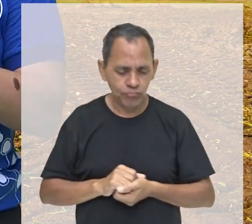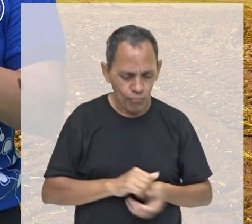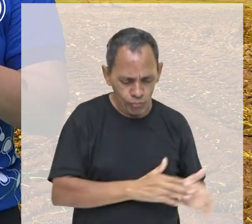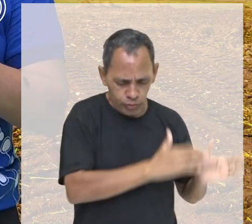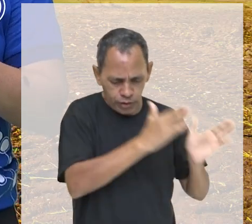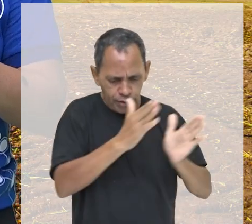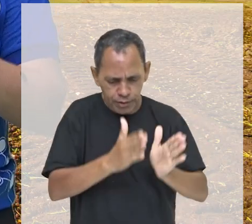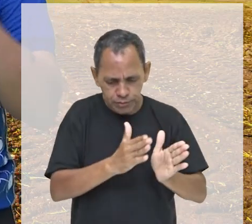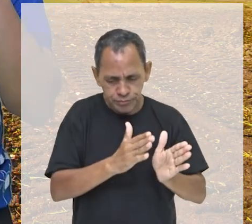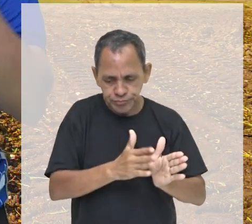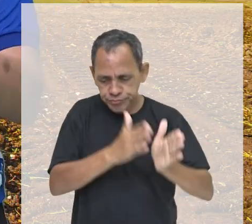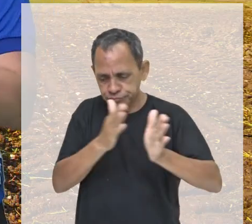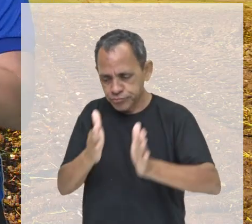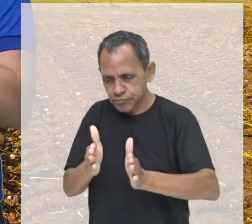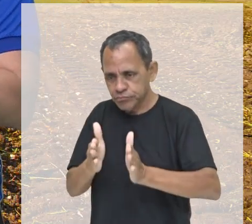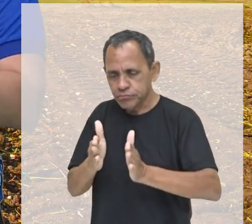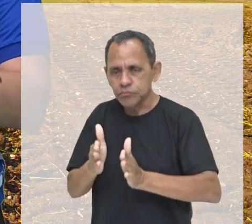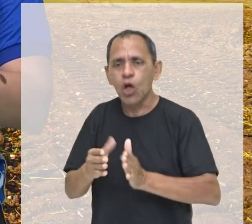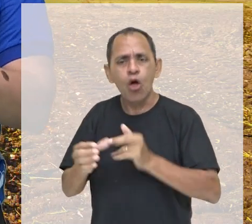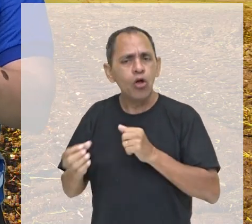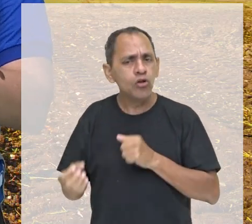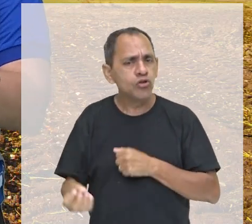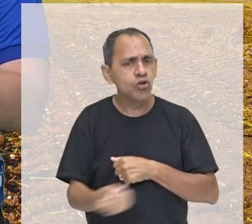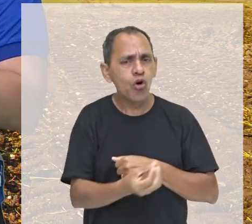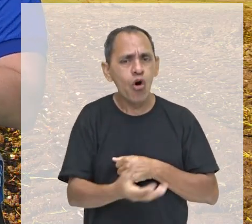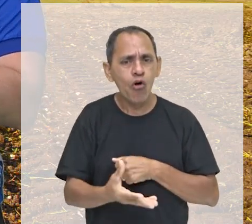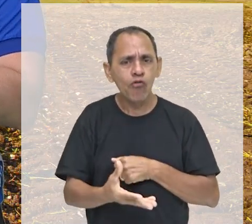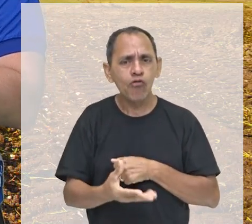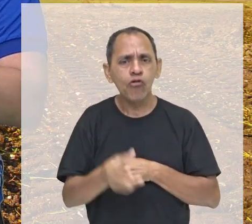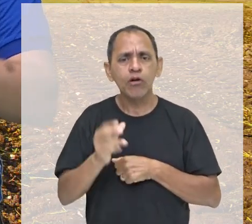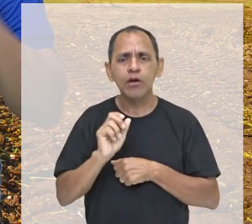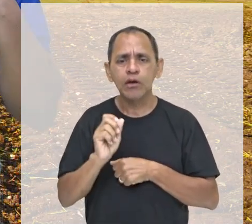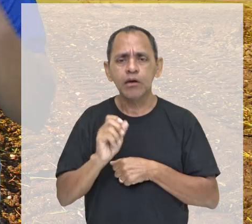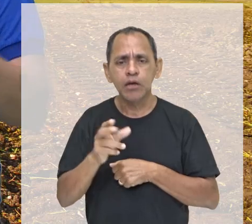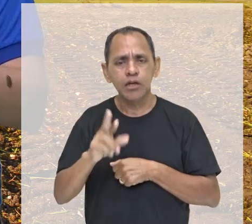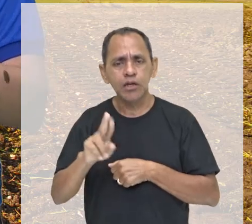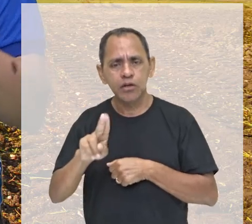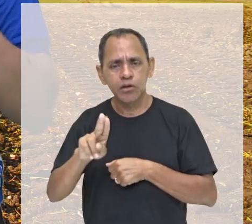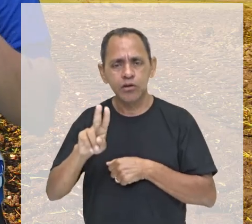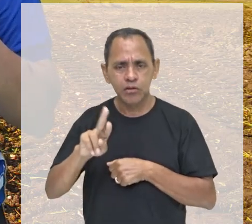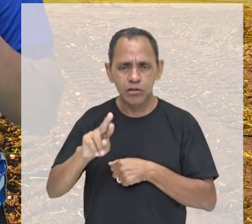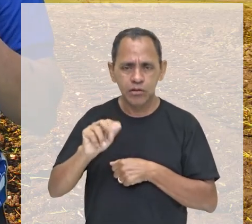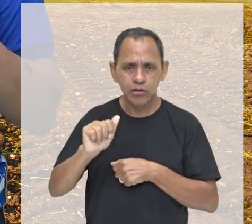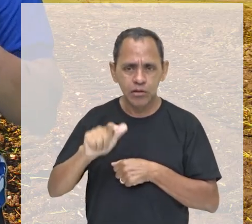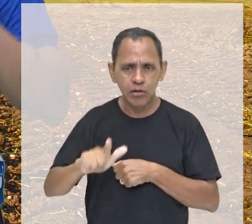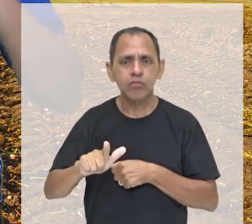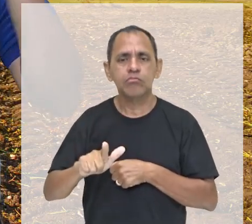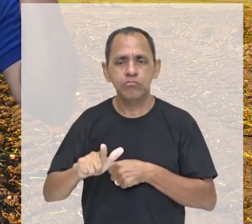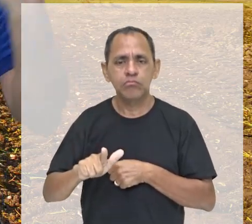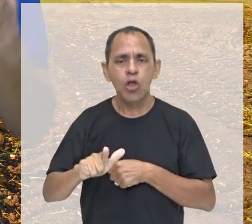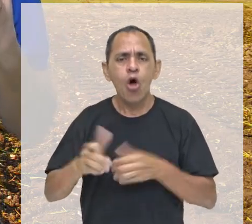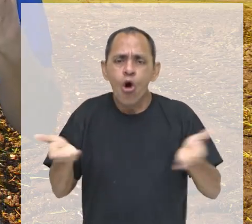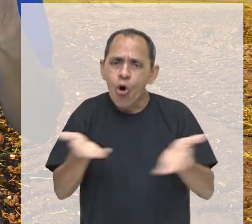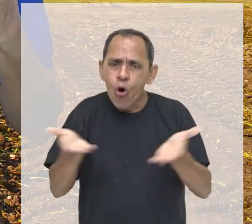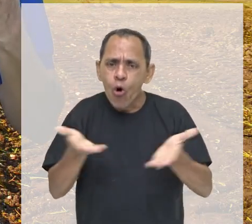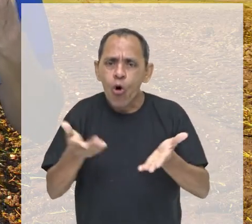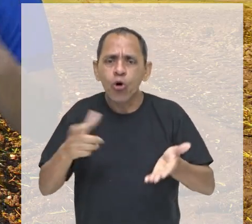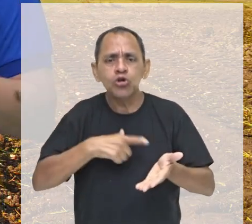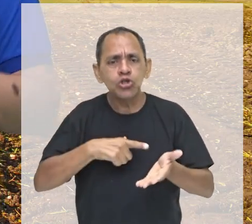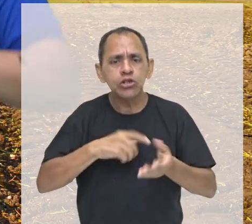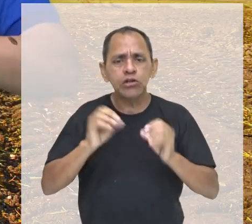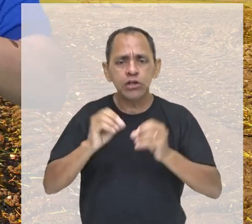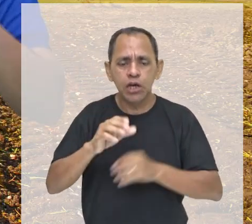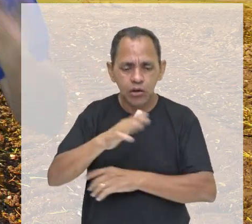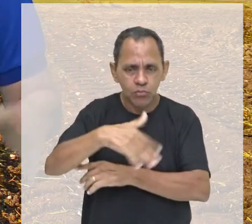Essa transição, né, esse conceito aí de novo rural, ele está emergindo e hoje acaba sendo um